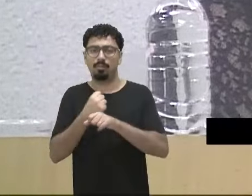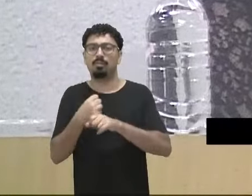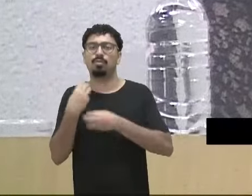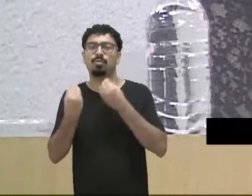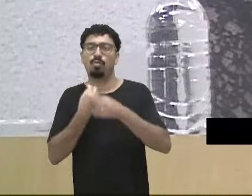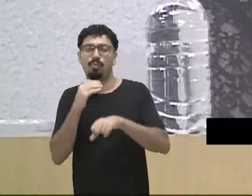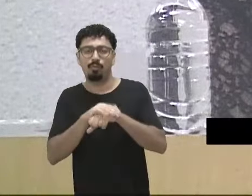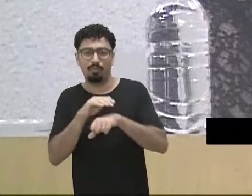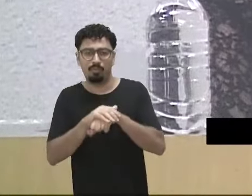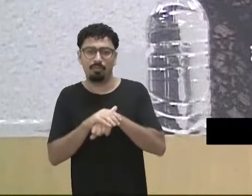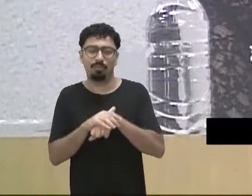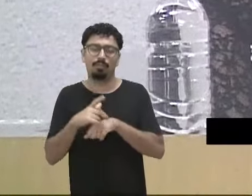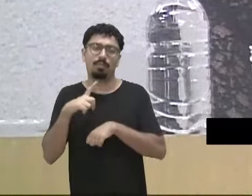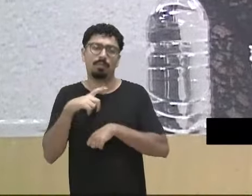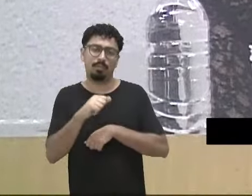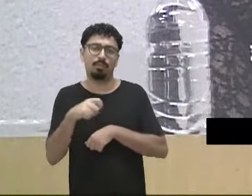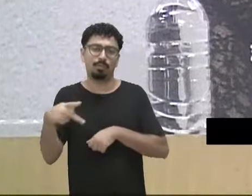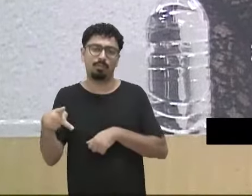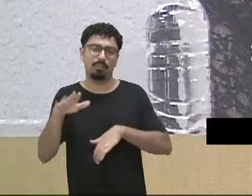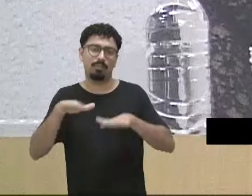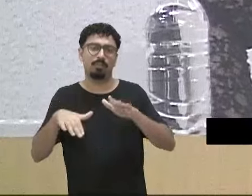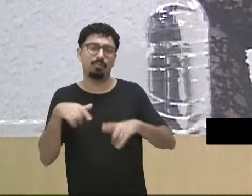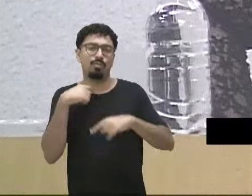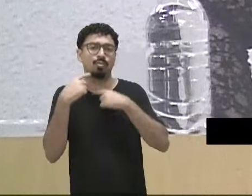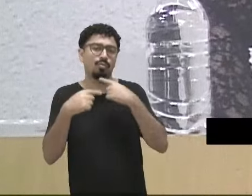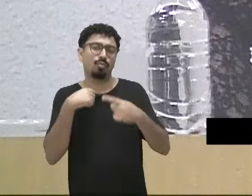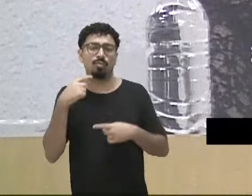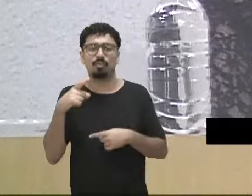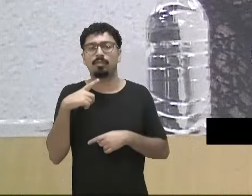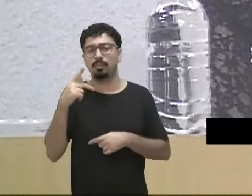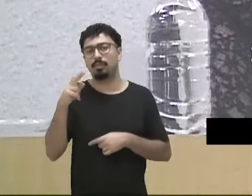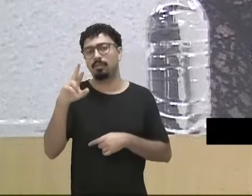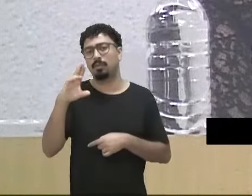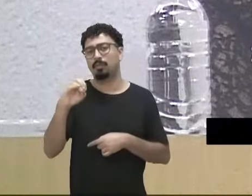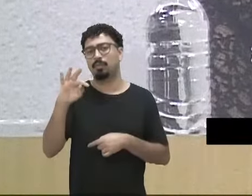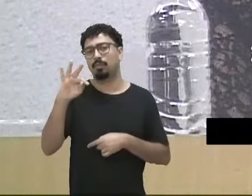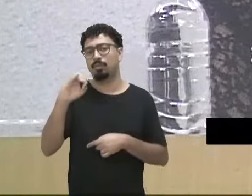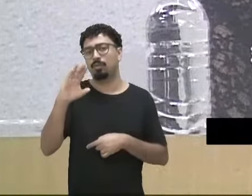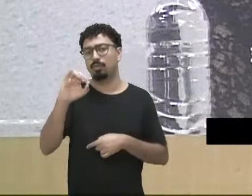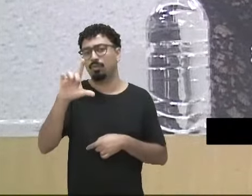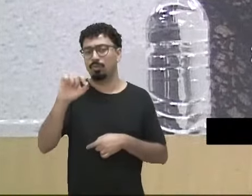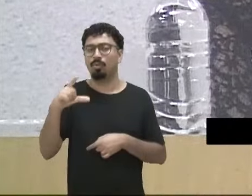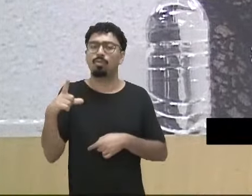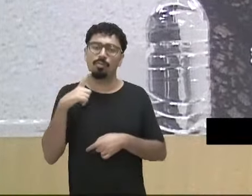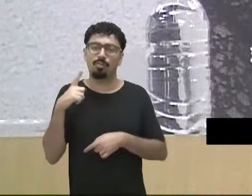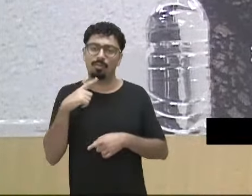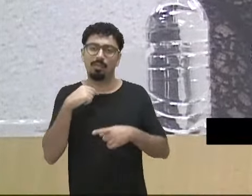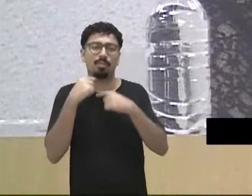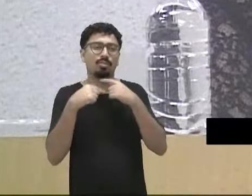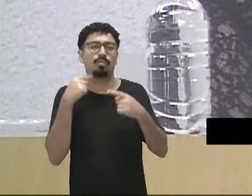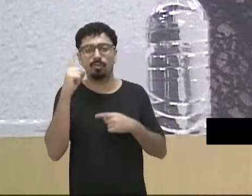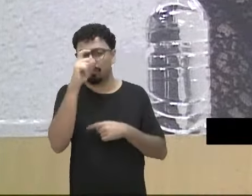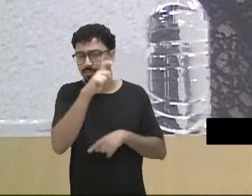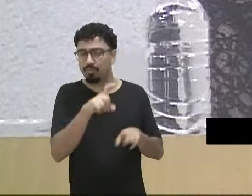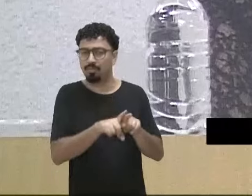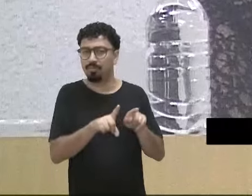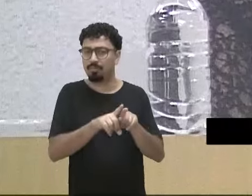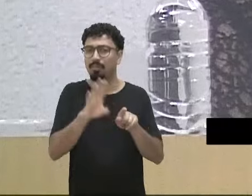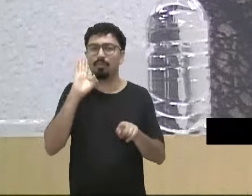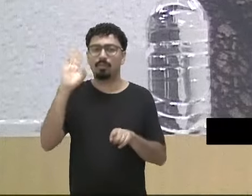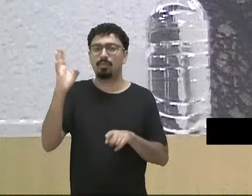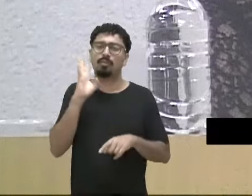tem aposentado e pensionista que não consegue, né, abrir o seu protocolo digital, e aí a gente tirou as dúvidas ali das principais dificuldades. E foi